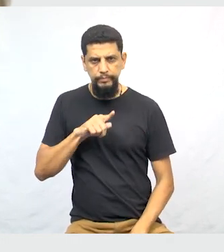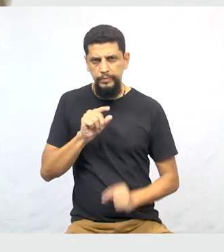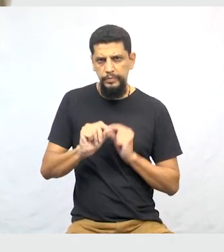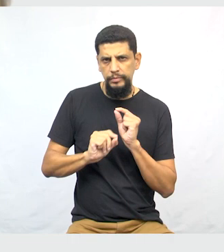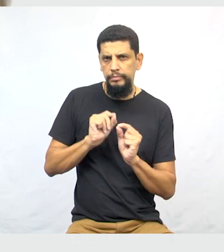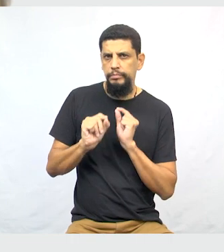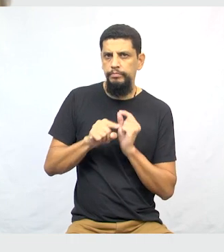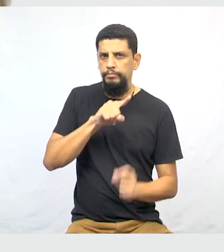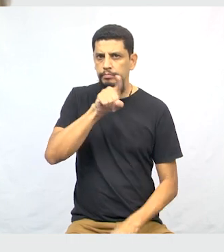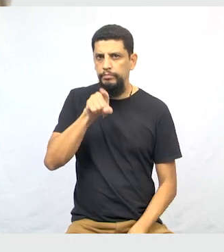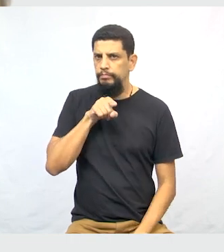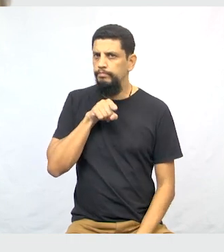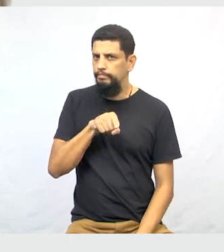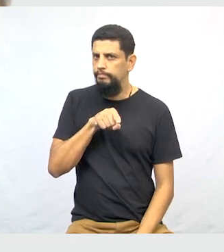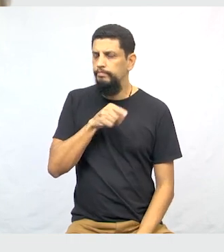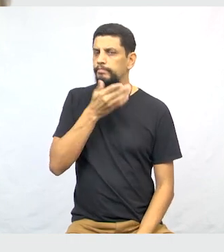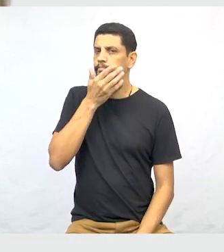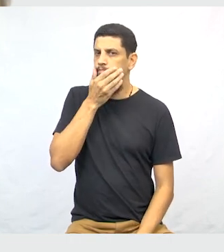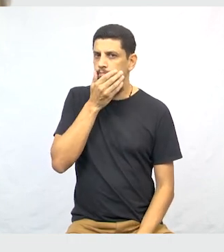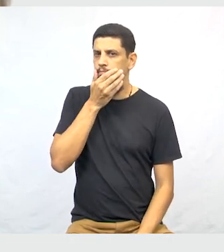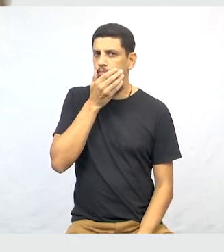Suzy, o que será isso?